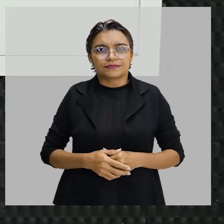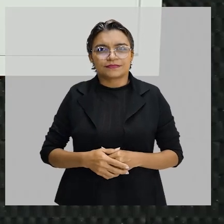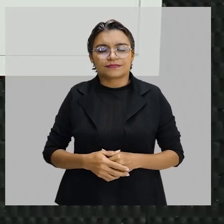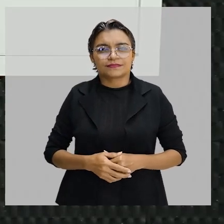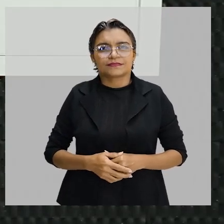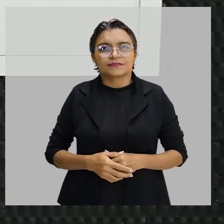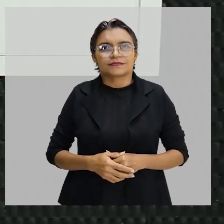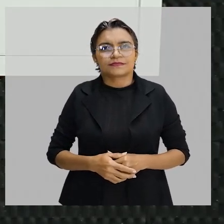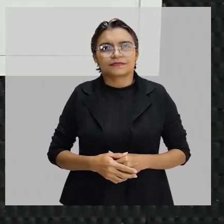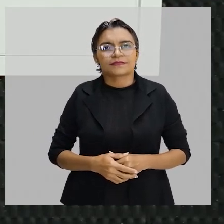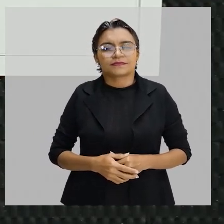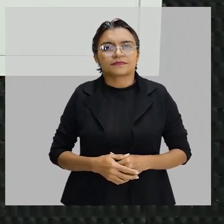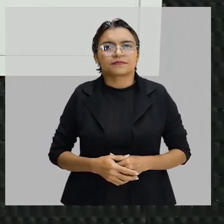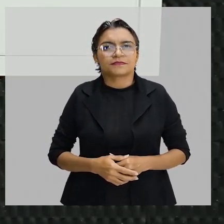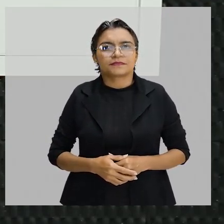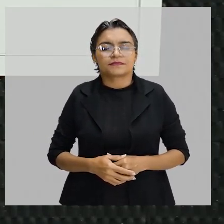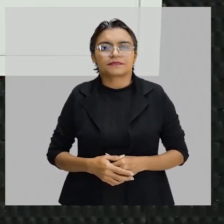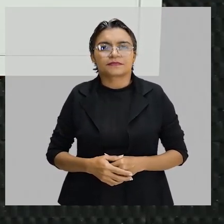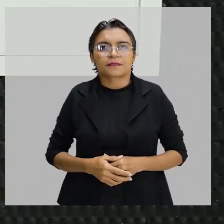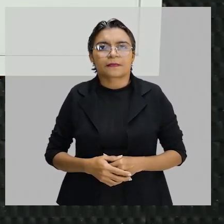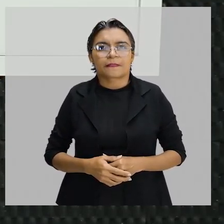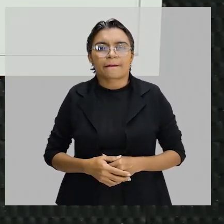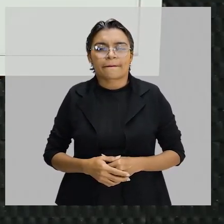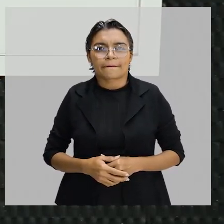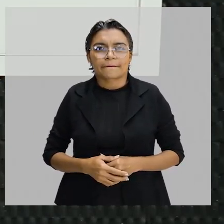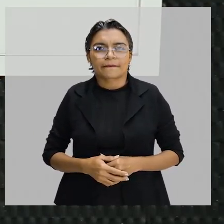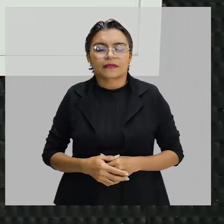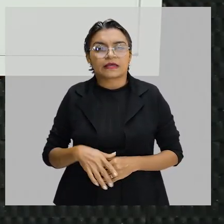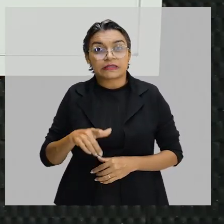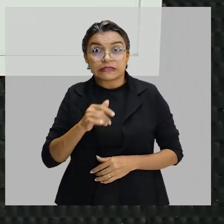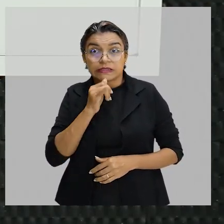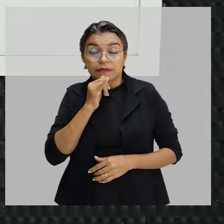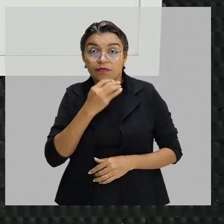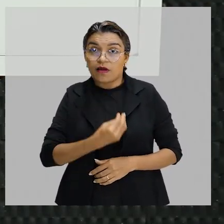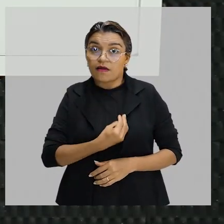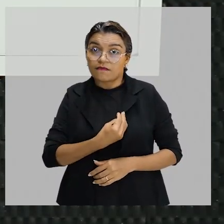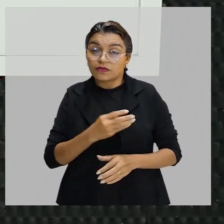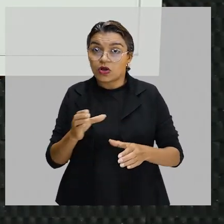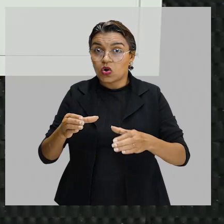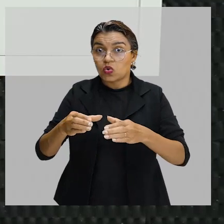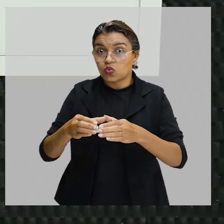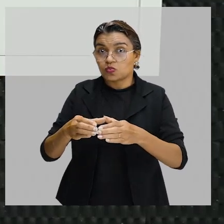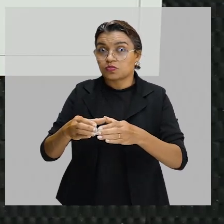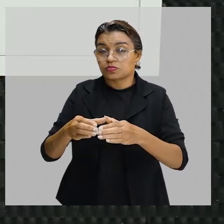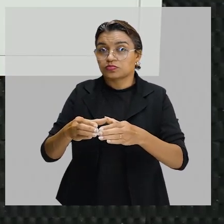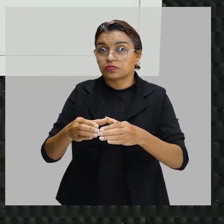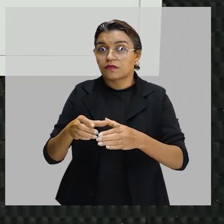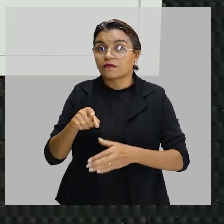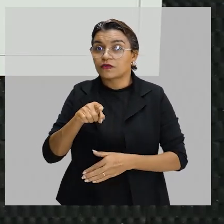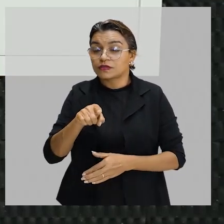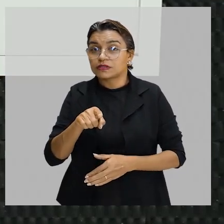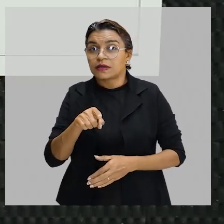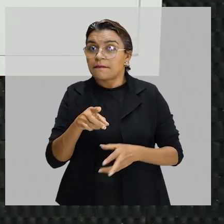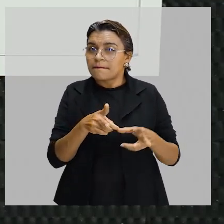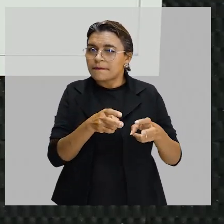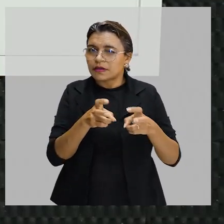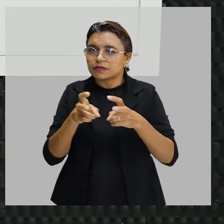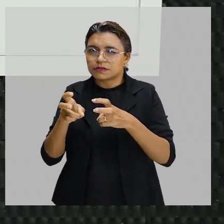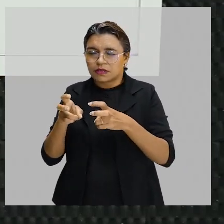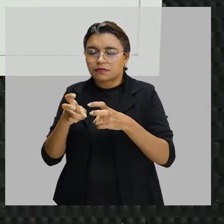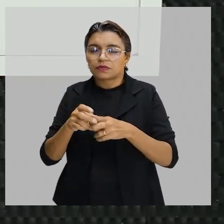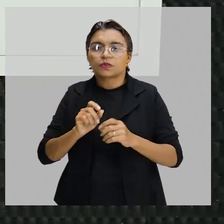a definição dos caminhos da vida coletiva. Ok? Então você vai